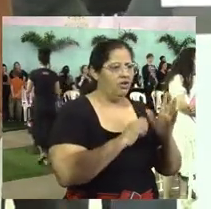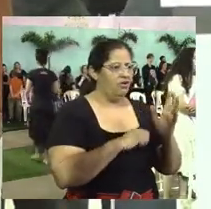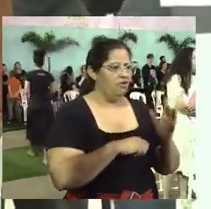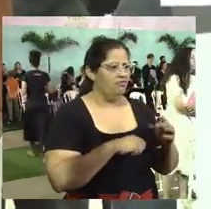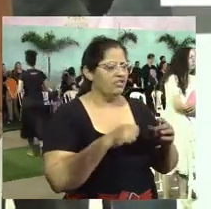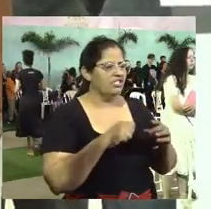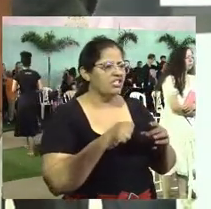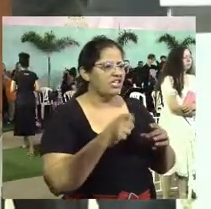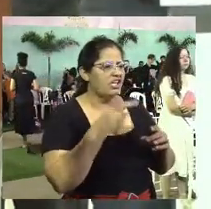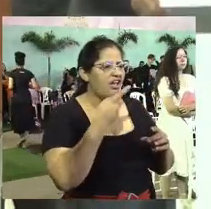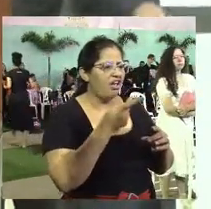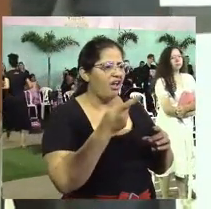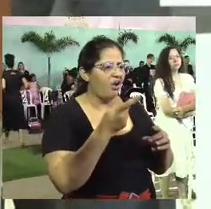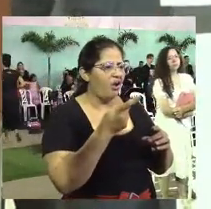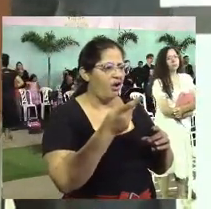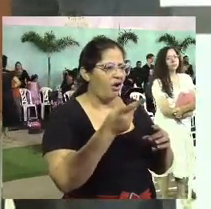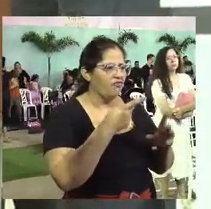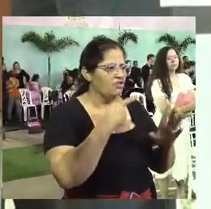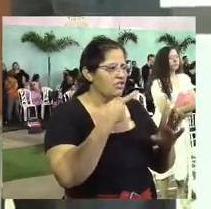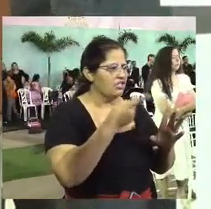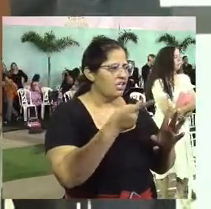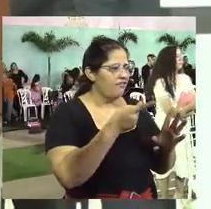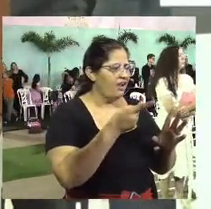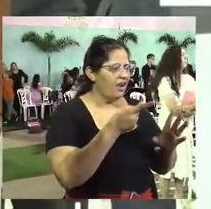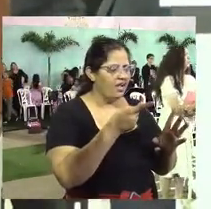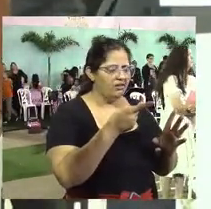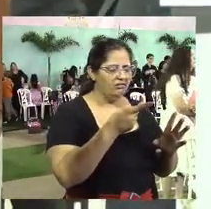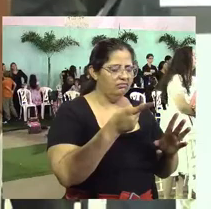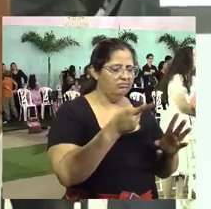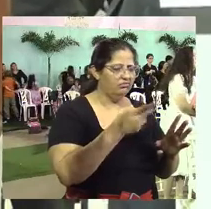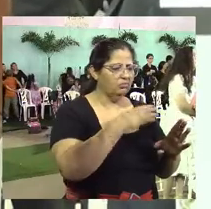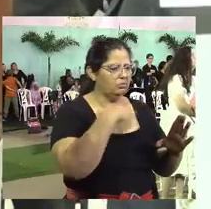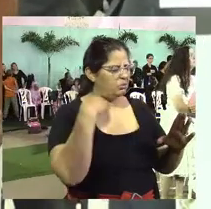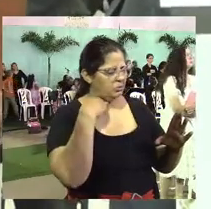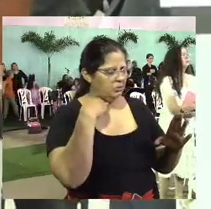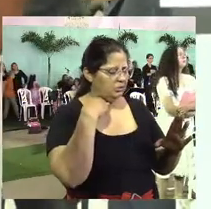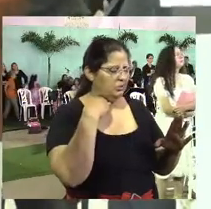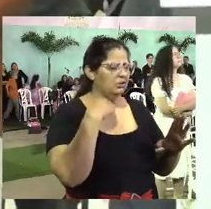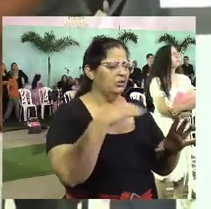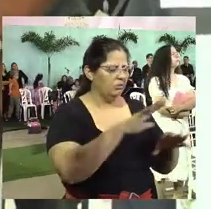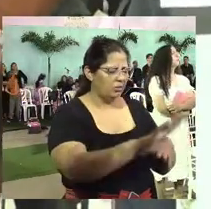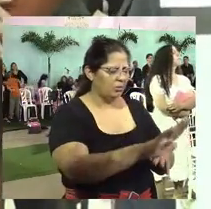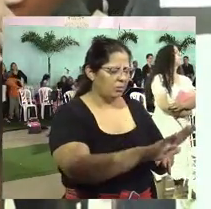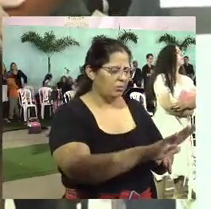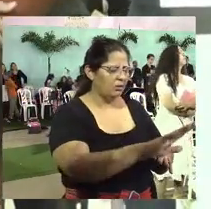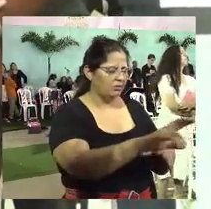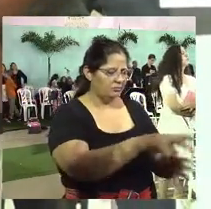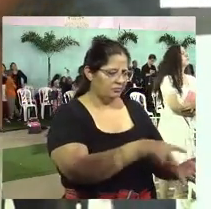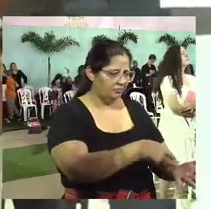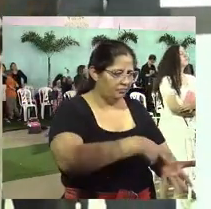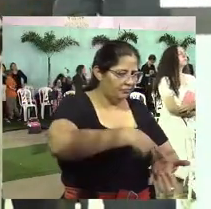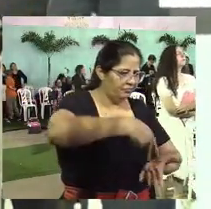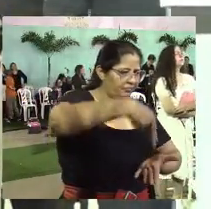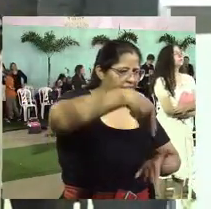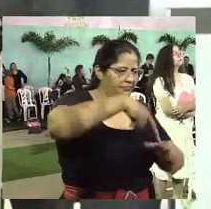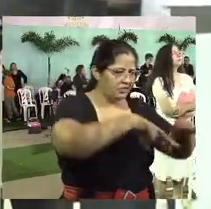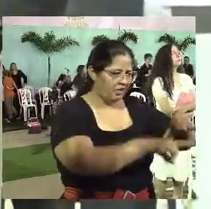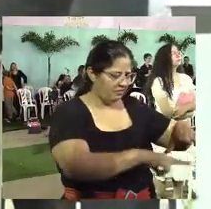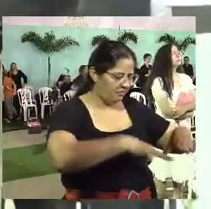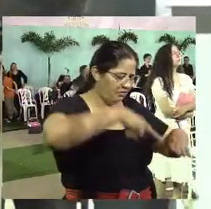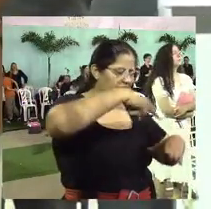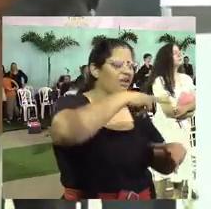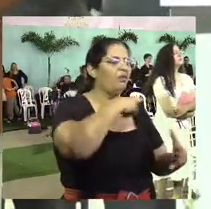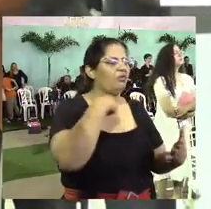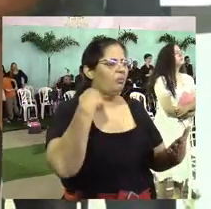mundo você que é orar por defunto ele espirrava o algodão da funerária e sair correndo do caixão eu quero